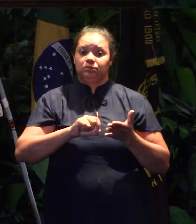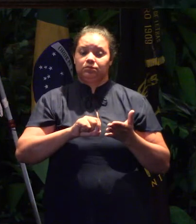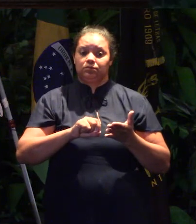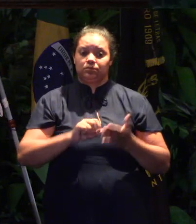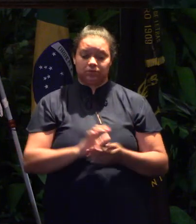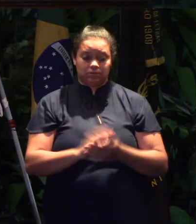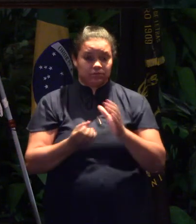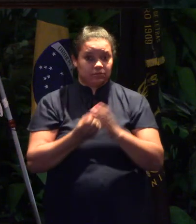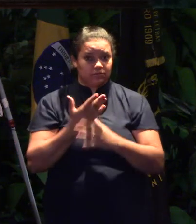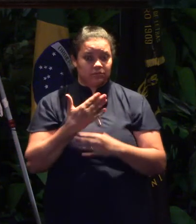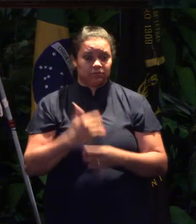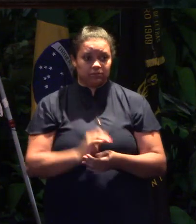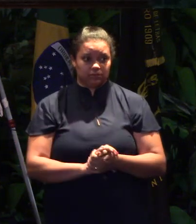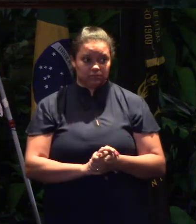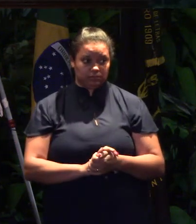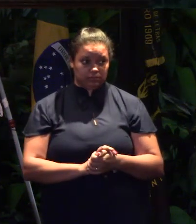própria criação.